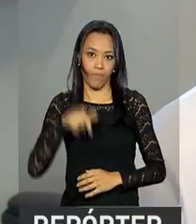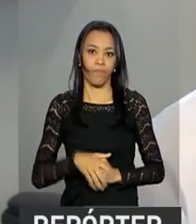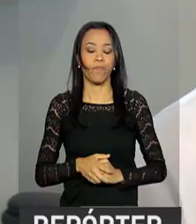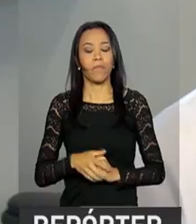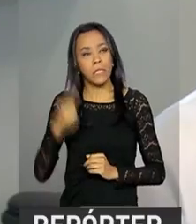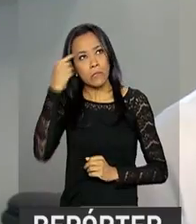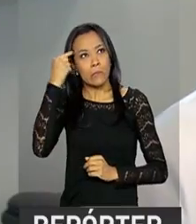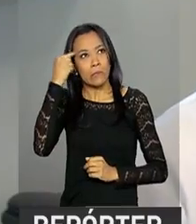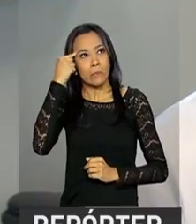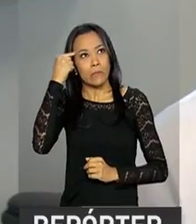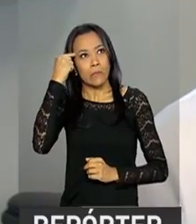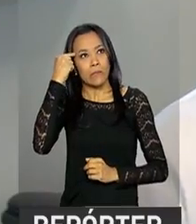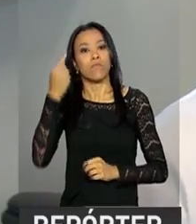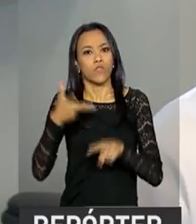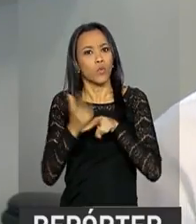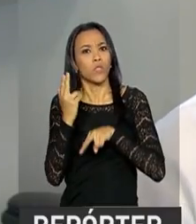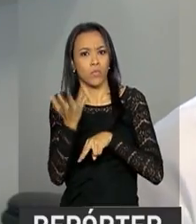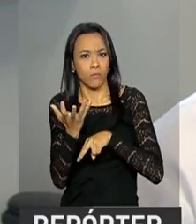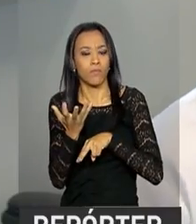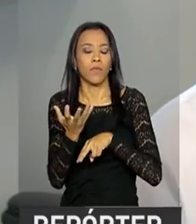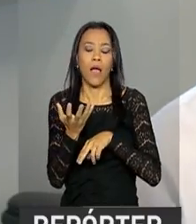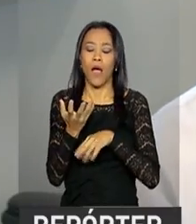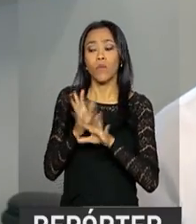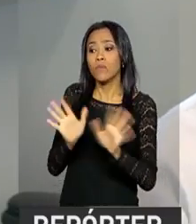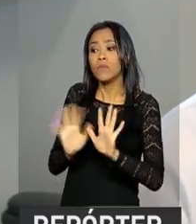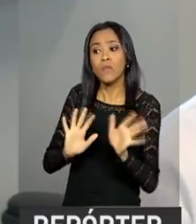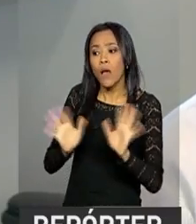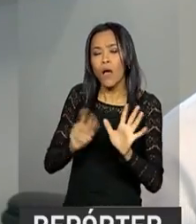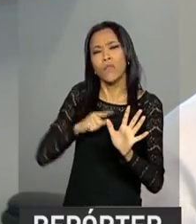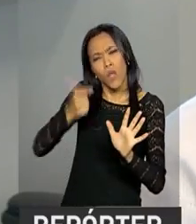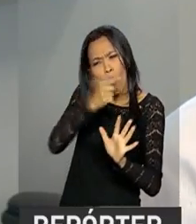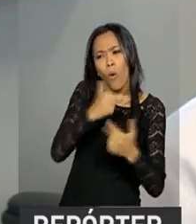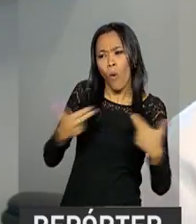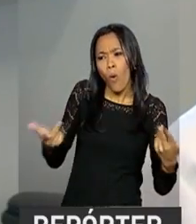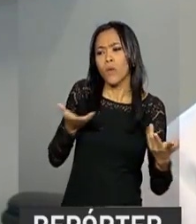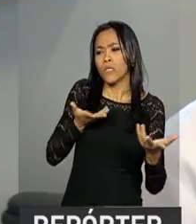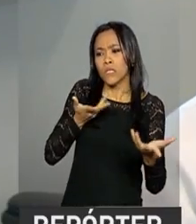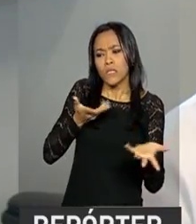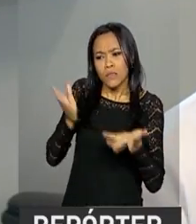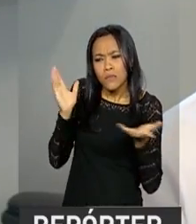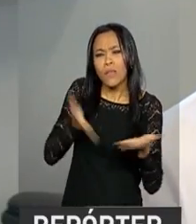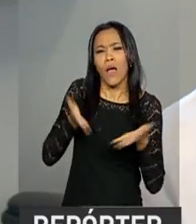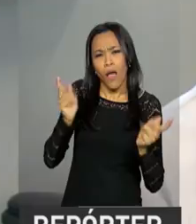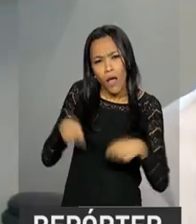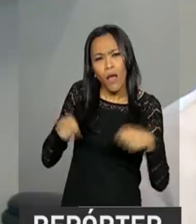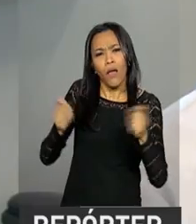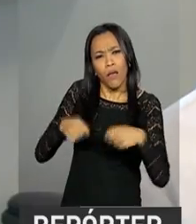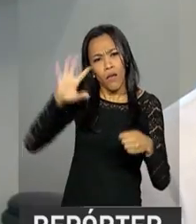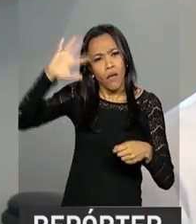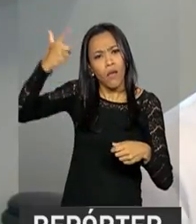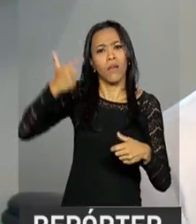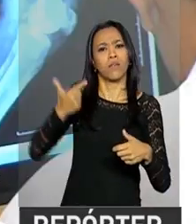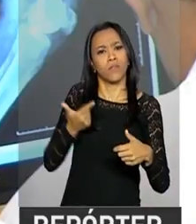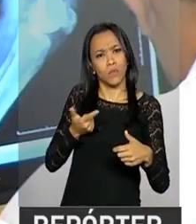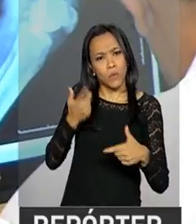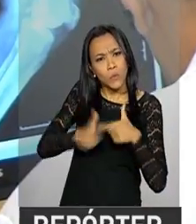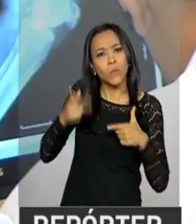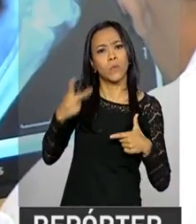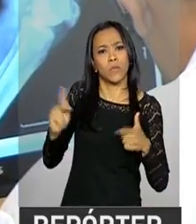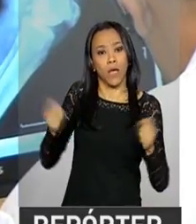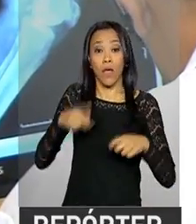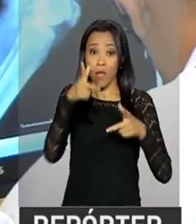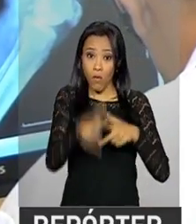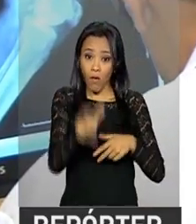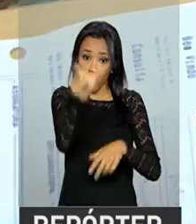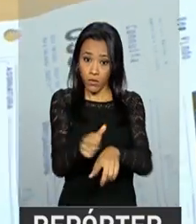a ideia fixa de fazer a cirurgia e a gente mostra para ele que tem uma alternativa que tem menos risco de complicação que tem menos efeitos colaterais é o caso